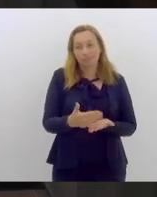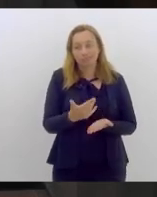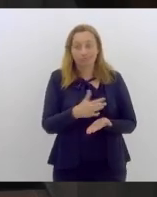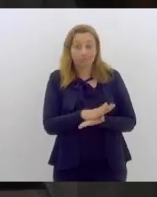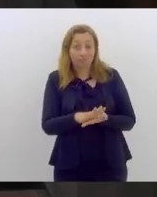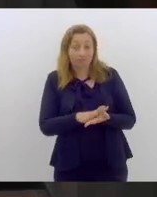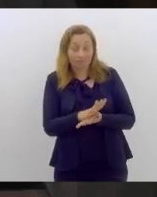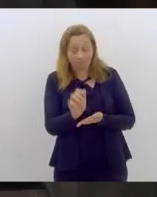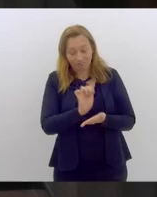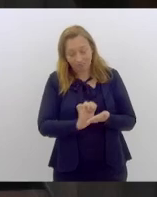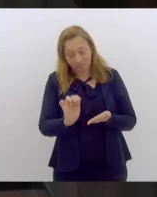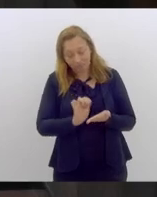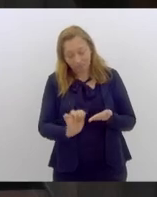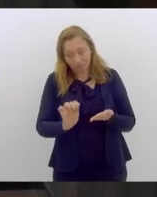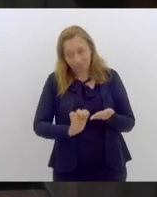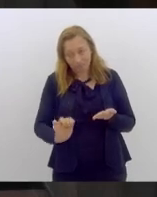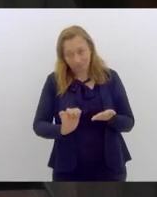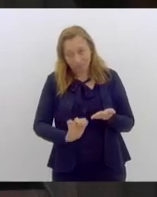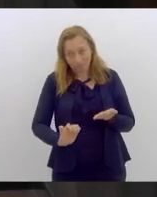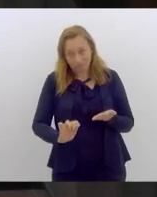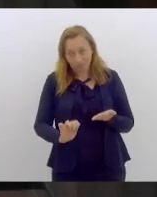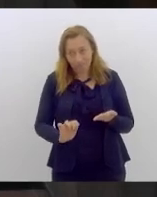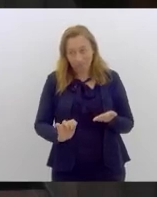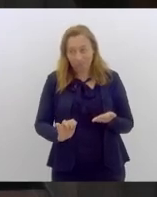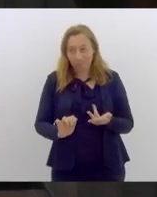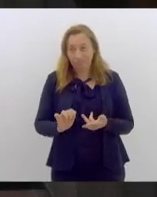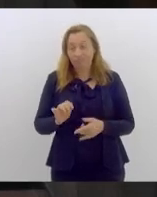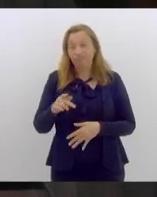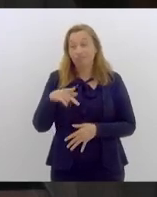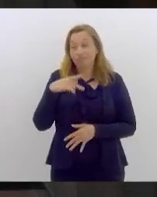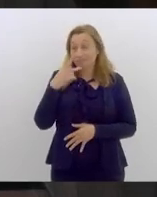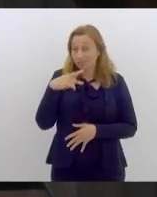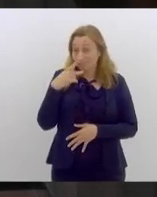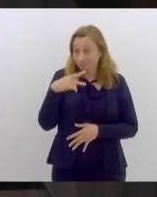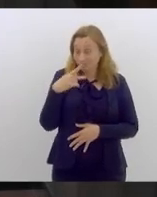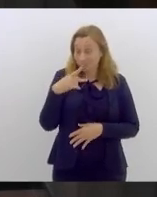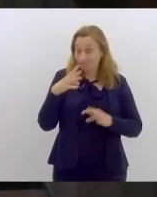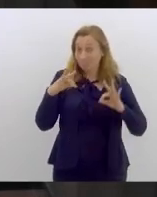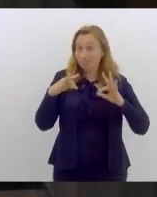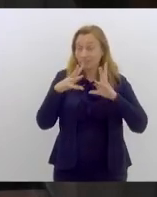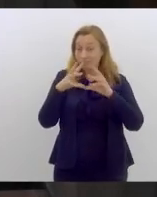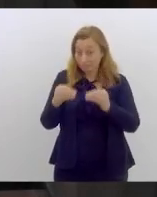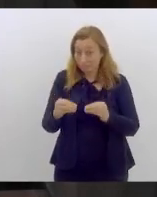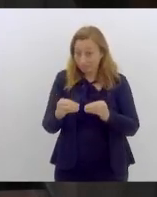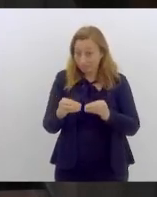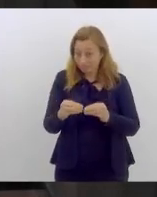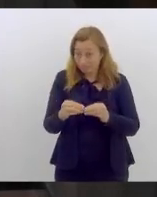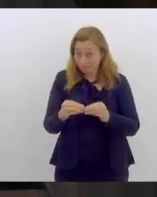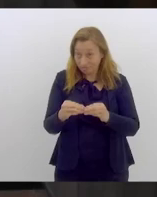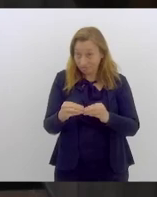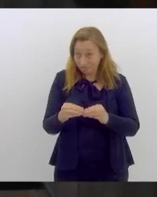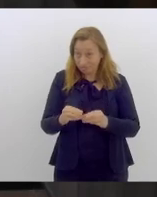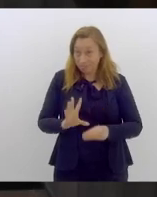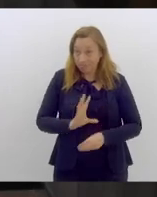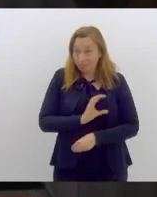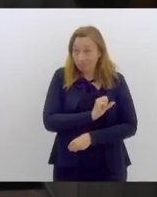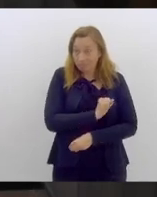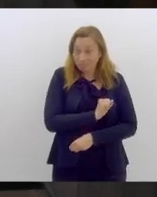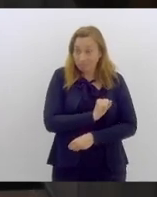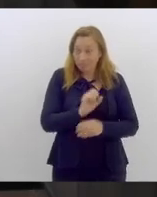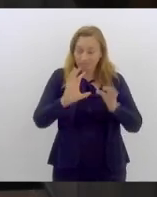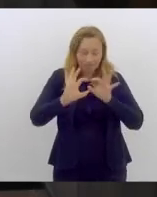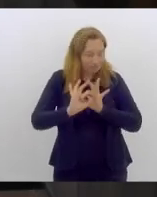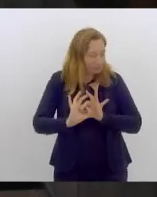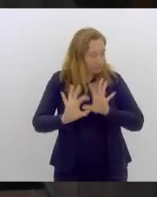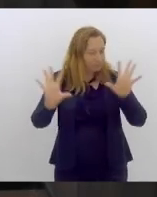escrito, eu iria discorrer para todos aqueles que amam a